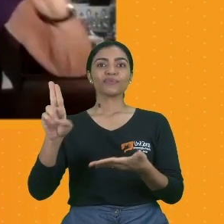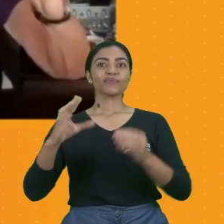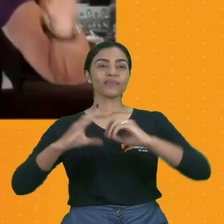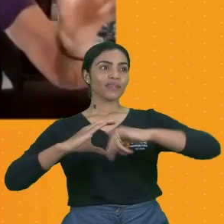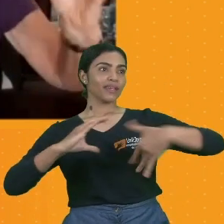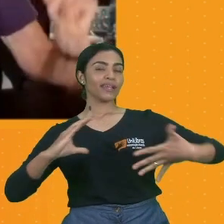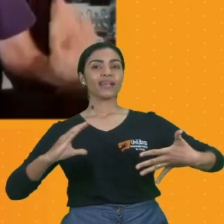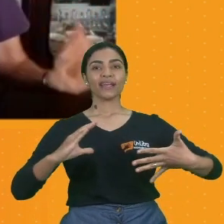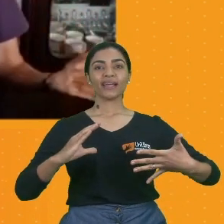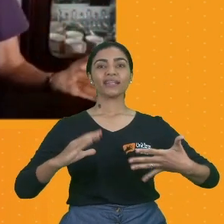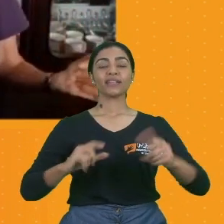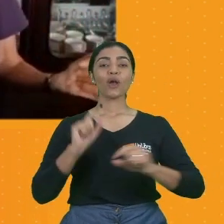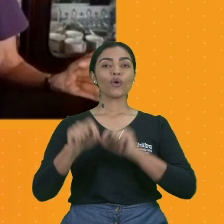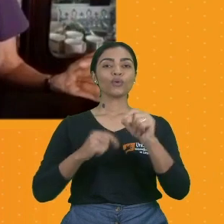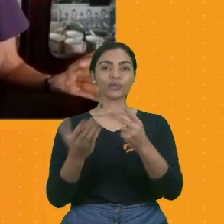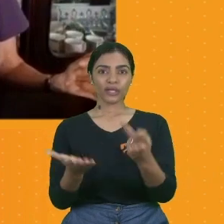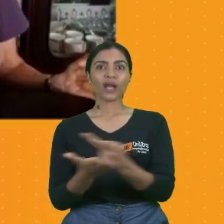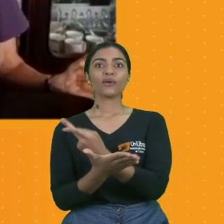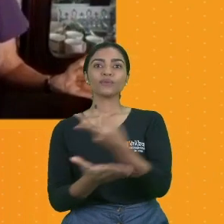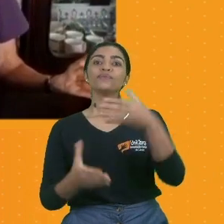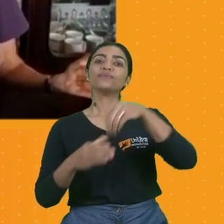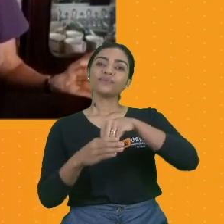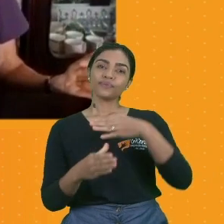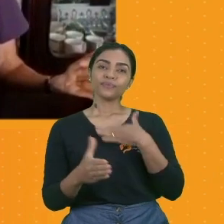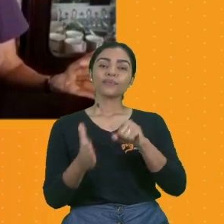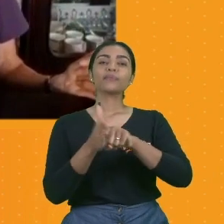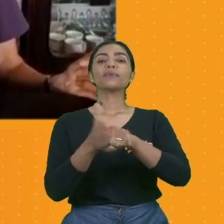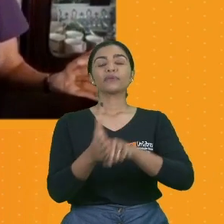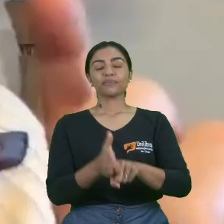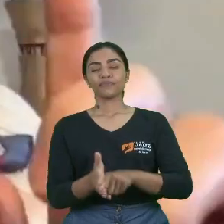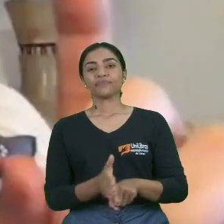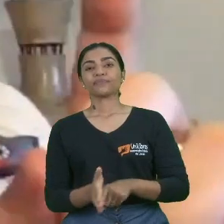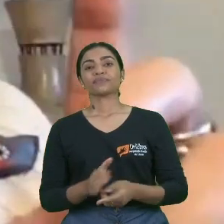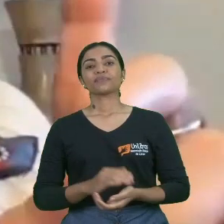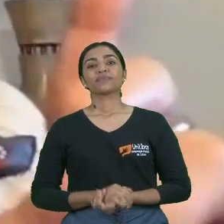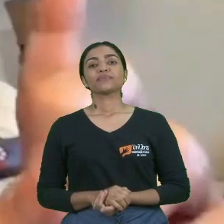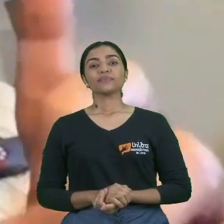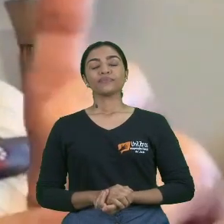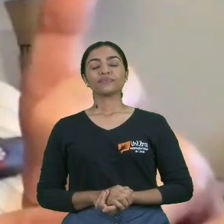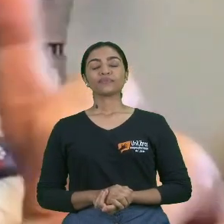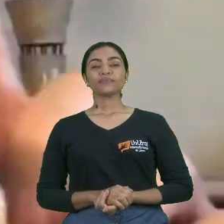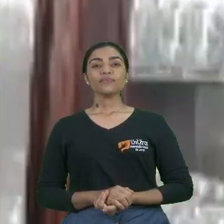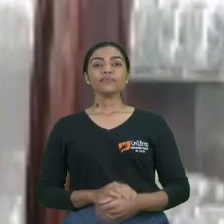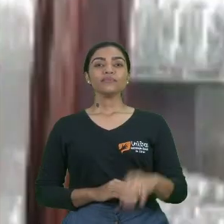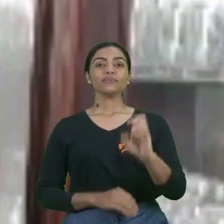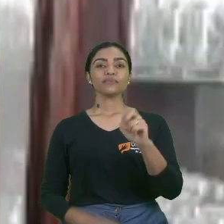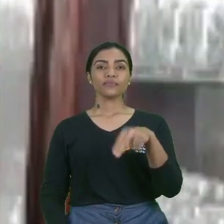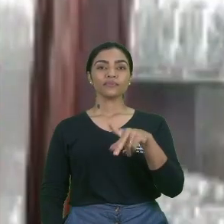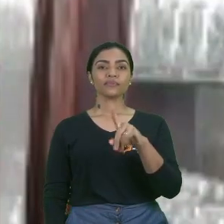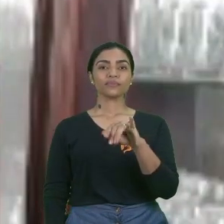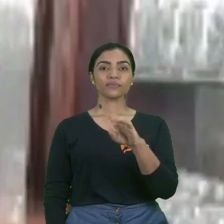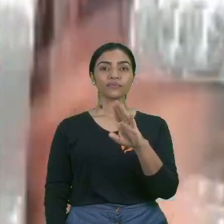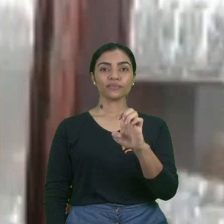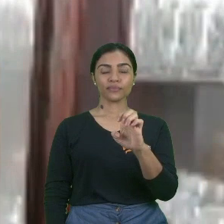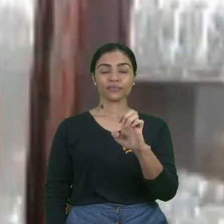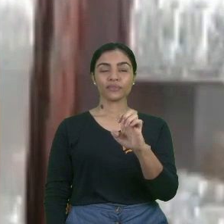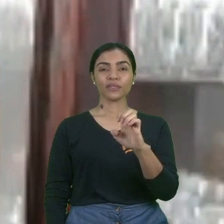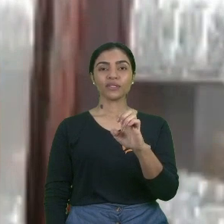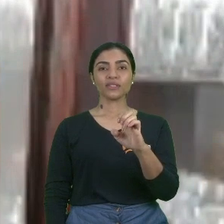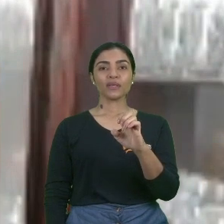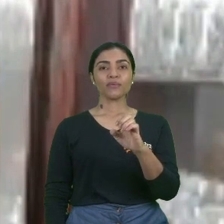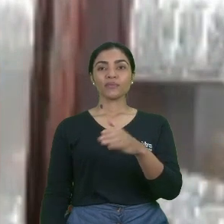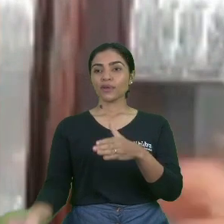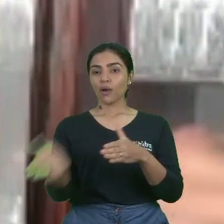o que aconteceu nessa pesquisa o que conta como pesquisa não Benfica entra eu queria dizer se é peguei